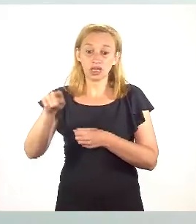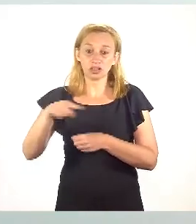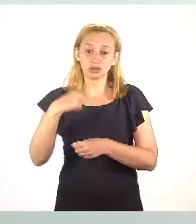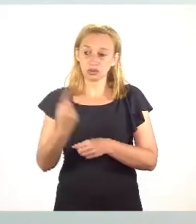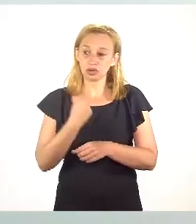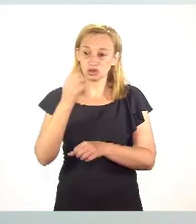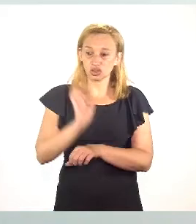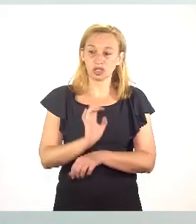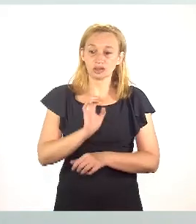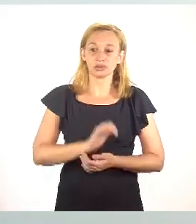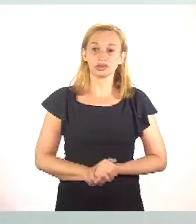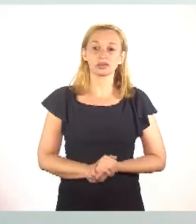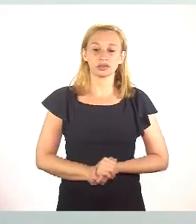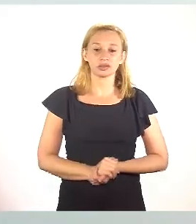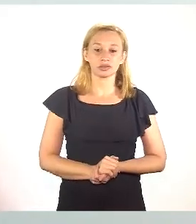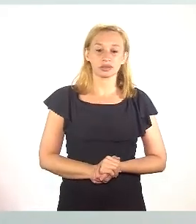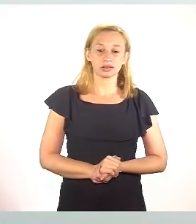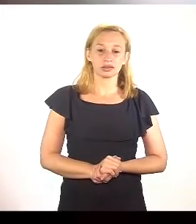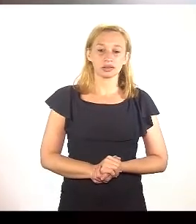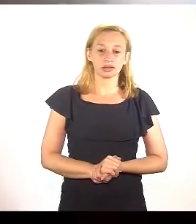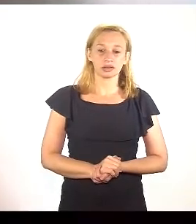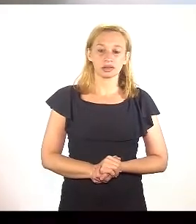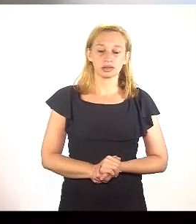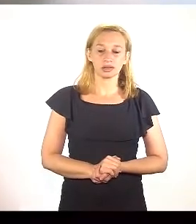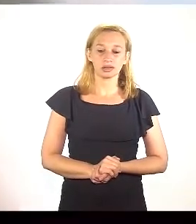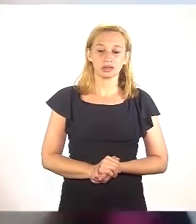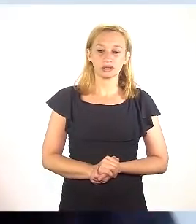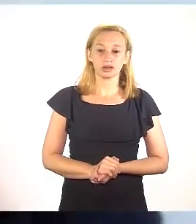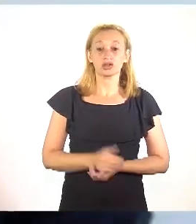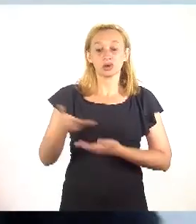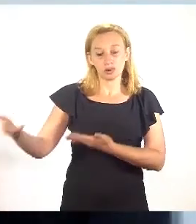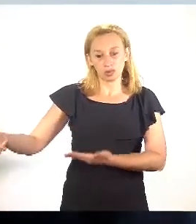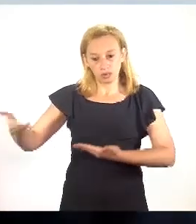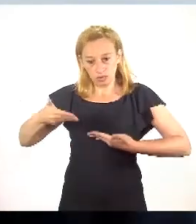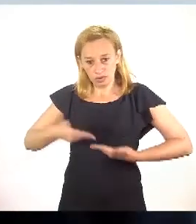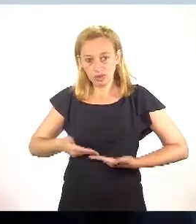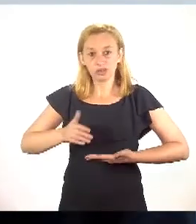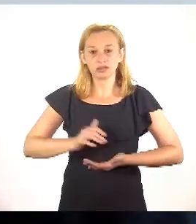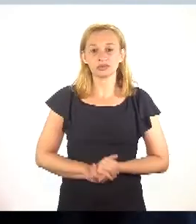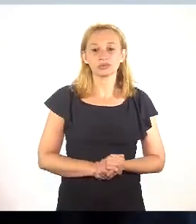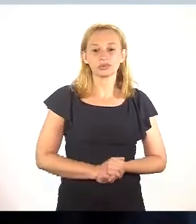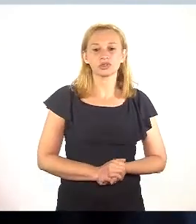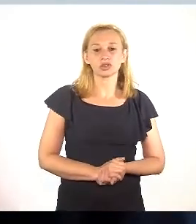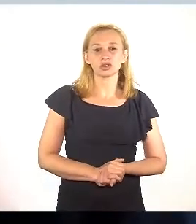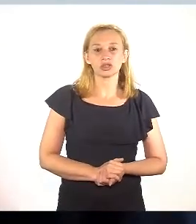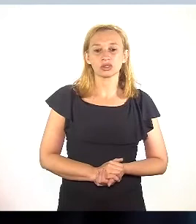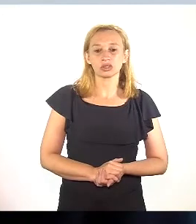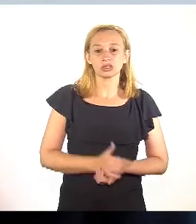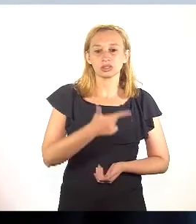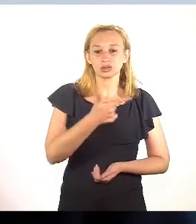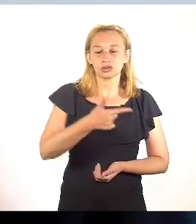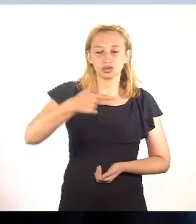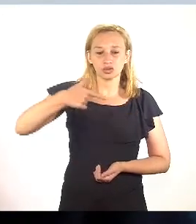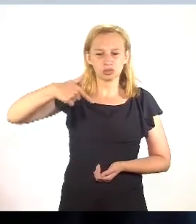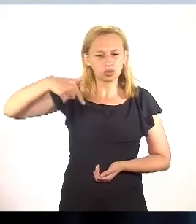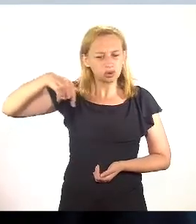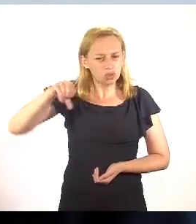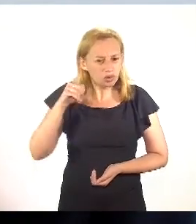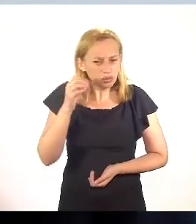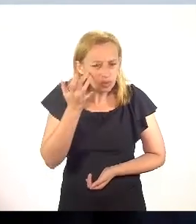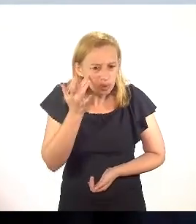estado. Eu fui convidado em 2009, se não me engano,